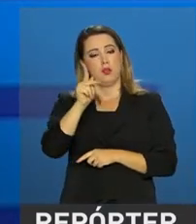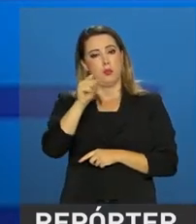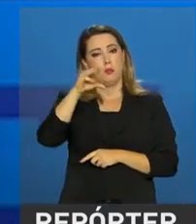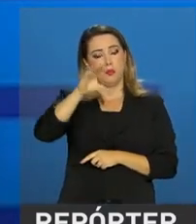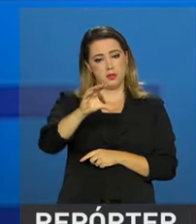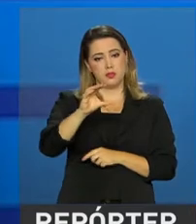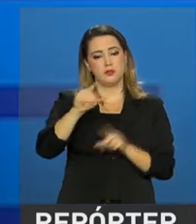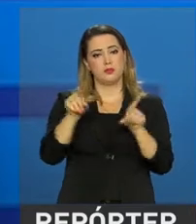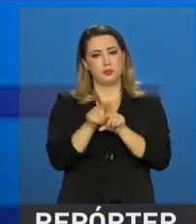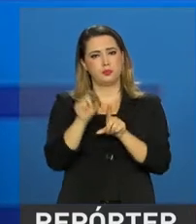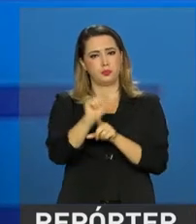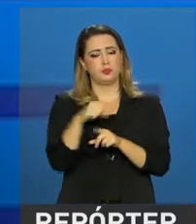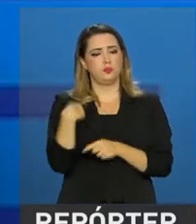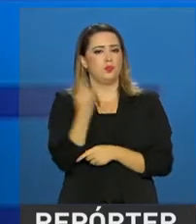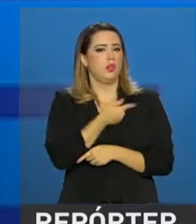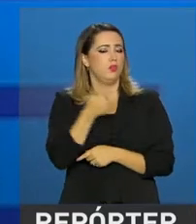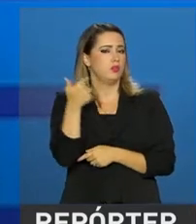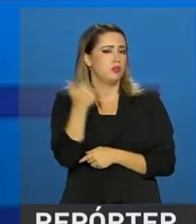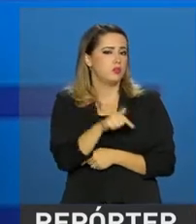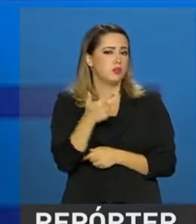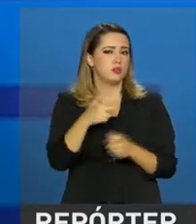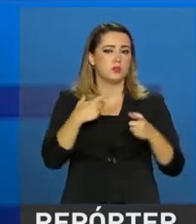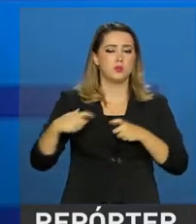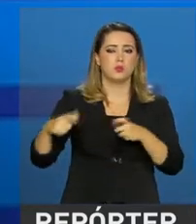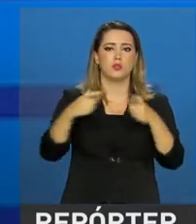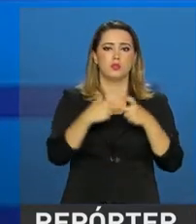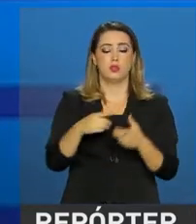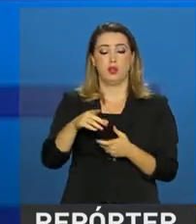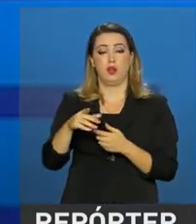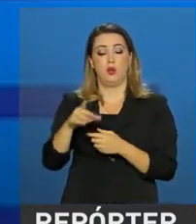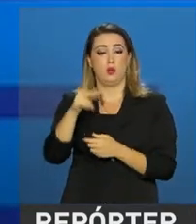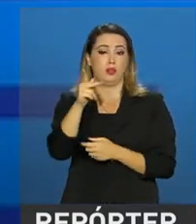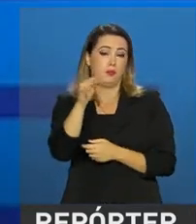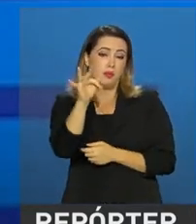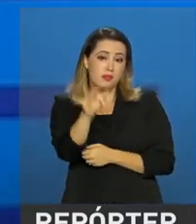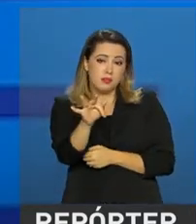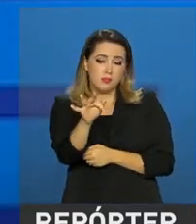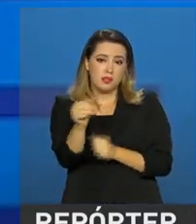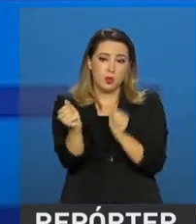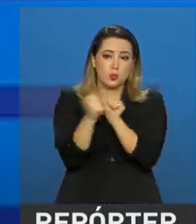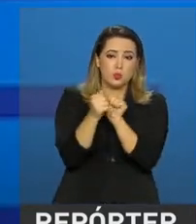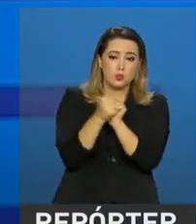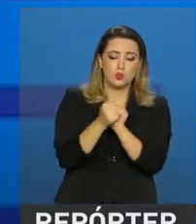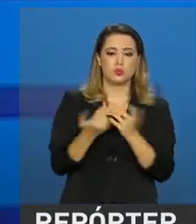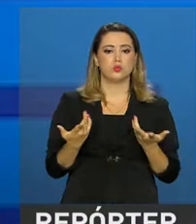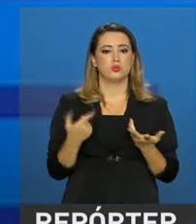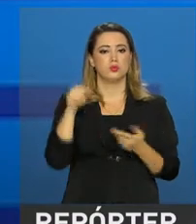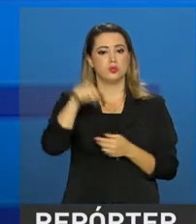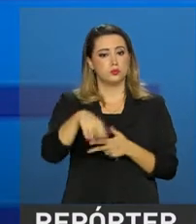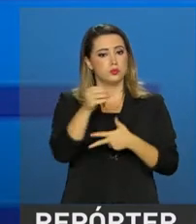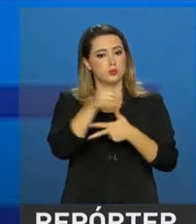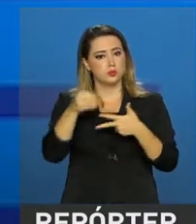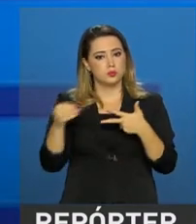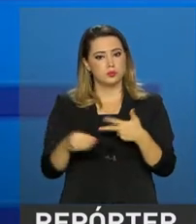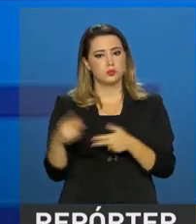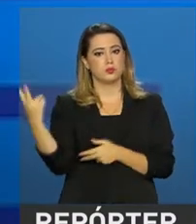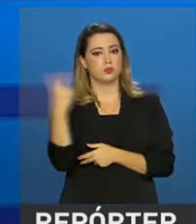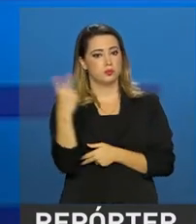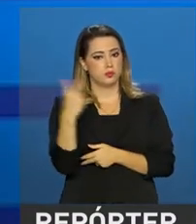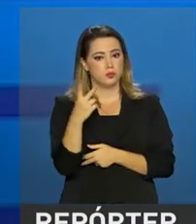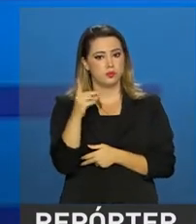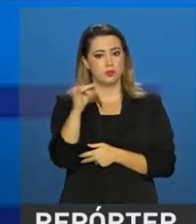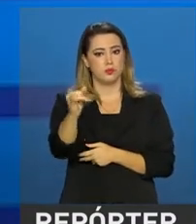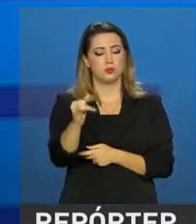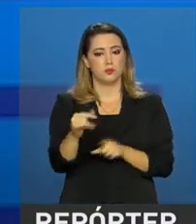né, muitas das vezes nós não temos uma unidade da Polícia Federal próximo, né. Então, assim, para o Enem desse ano, nas duas, né, nos